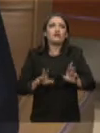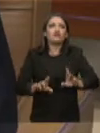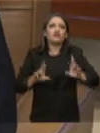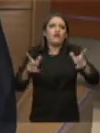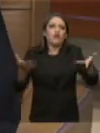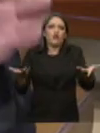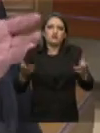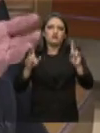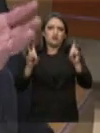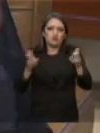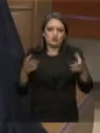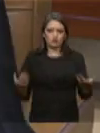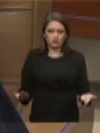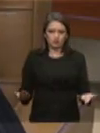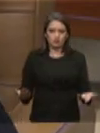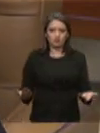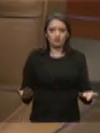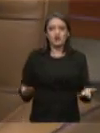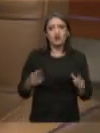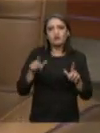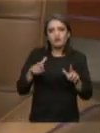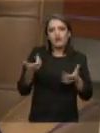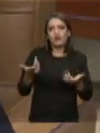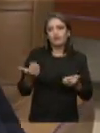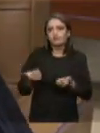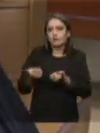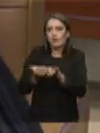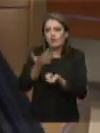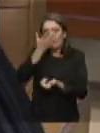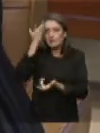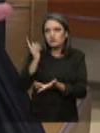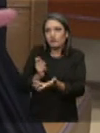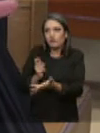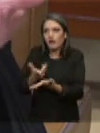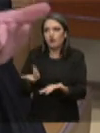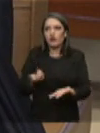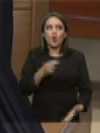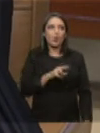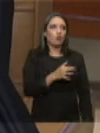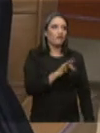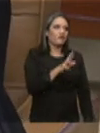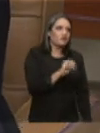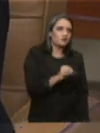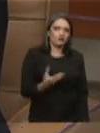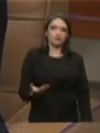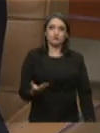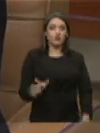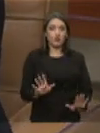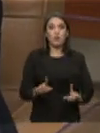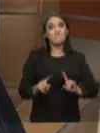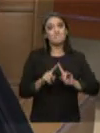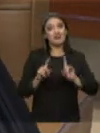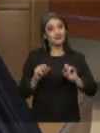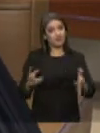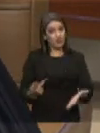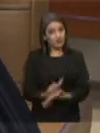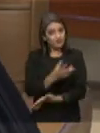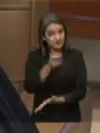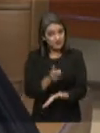da matéria, pró-contribuinte ou pró-fisco. O que existe, de fato, é a assunção